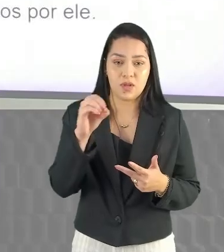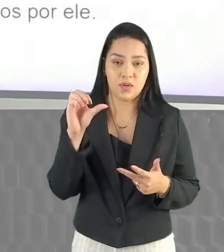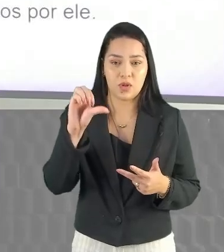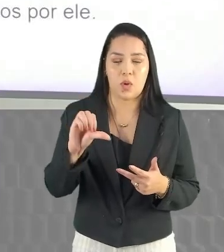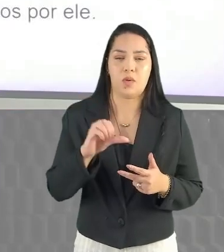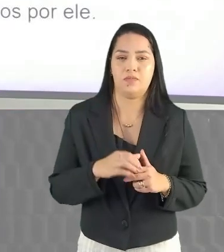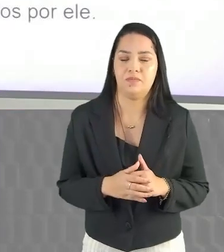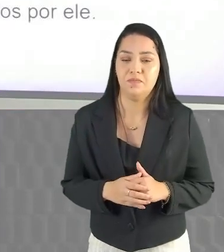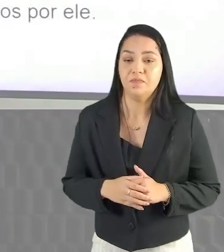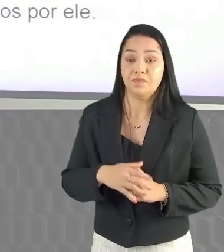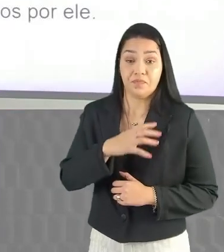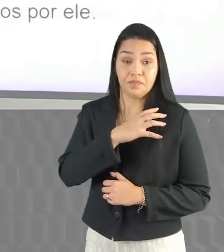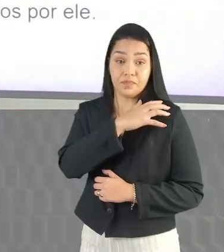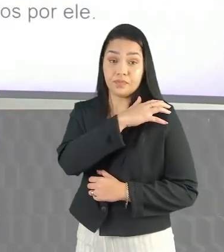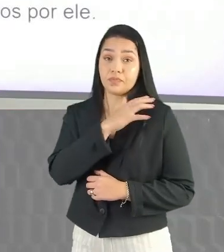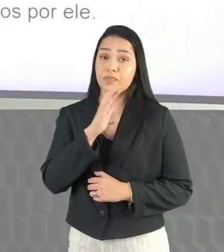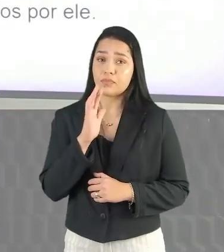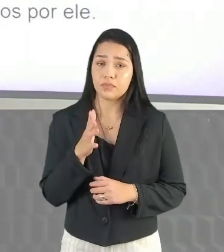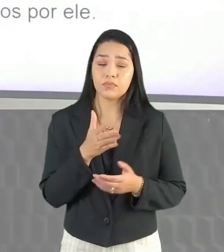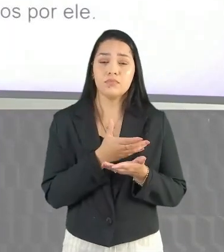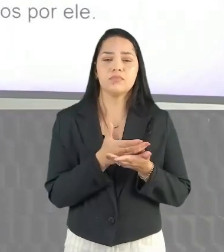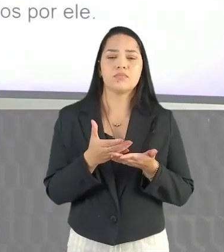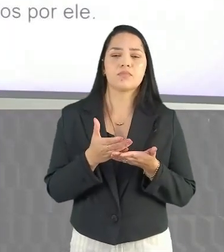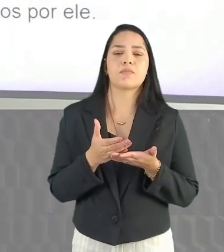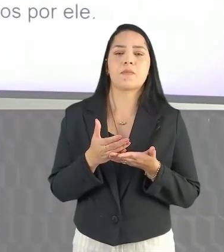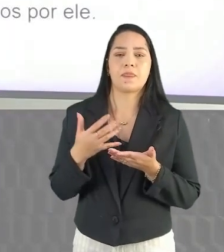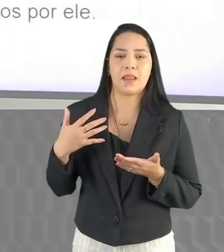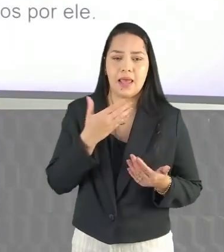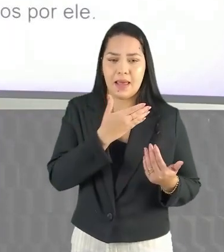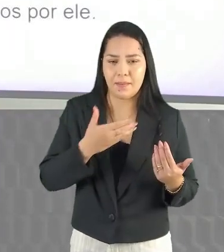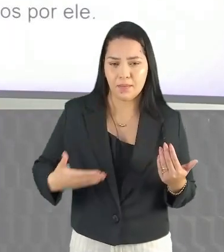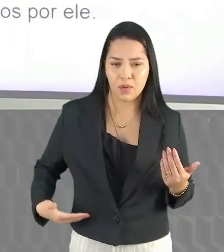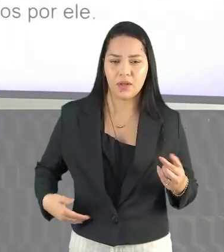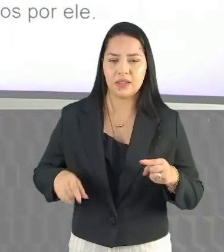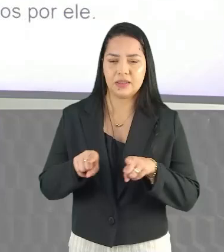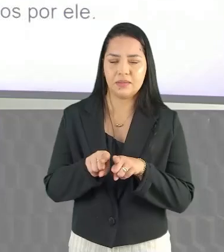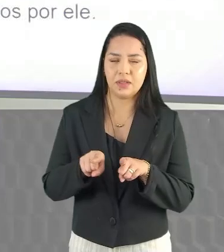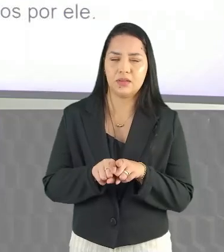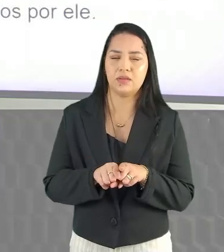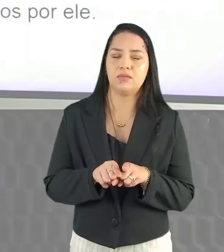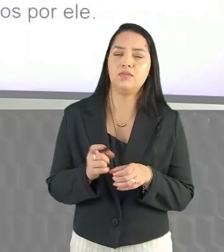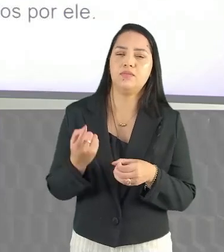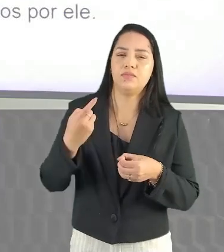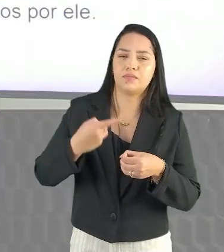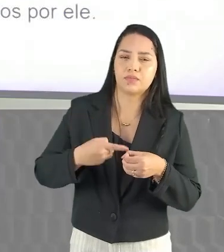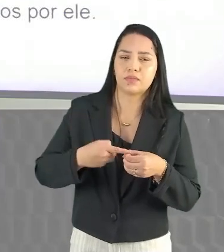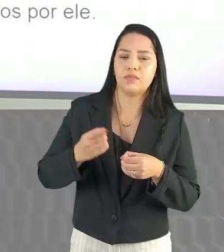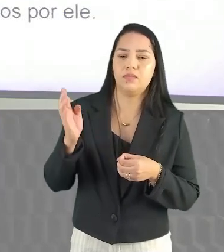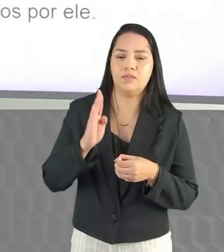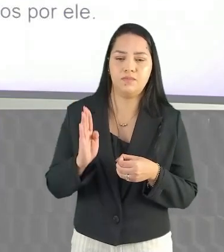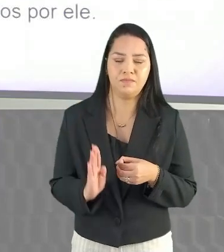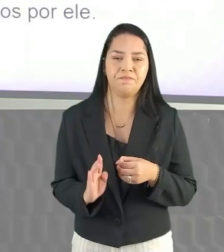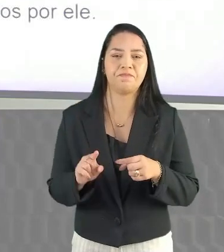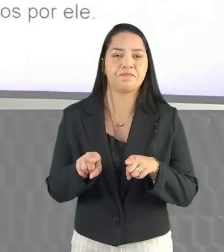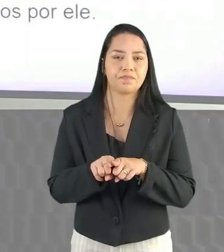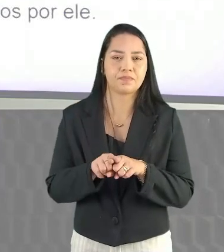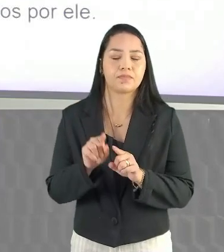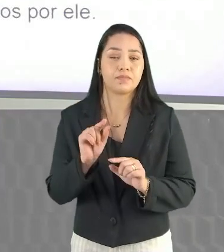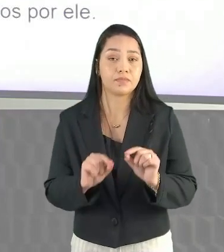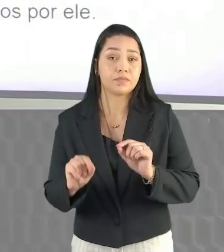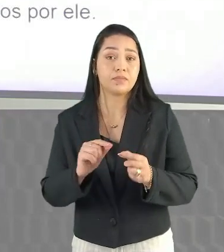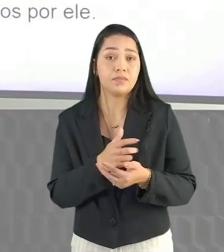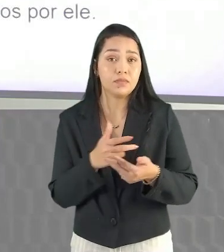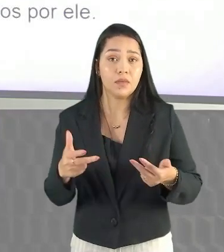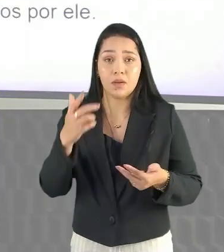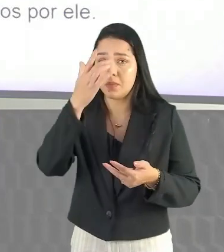era muito comum durante os anos iniciais da República, principalmente nas regiões do interior do Brasil. Normalmente, tratava-se de